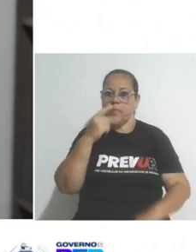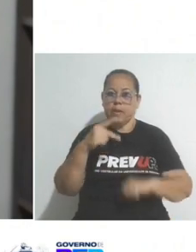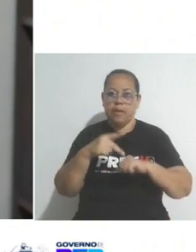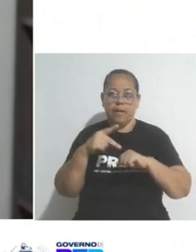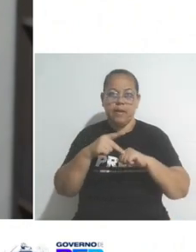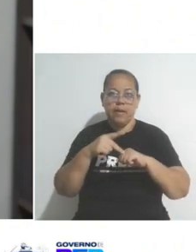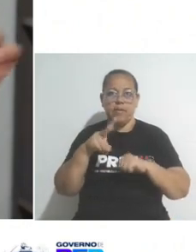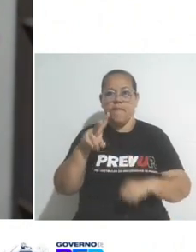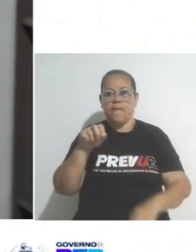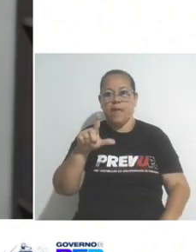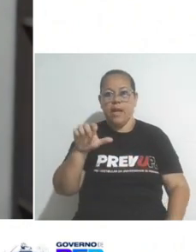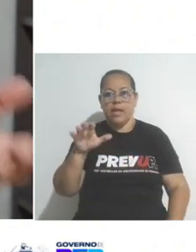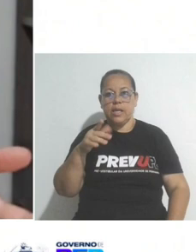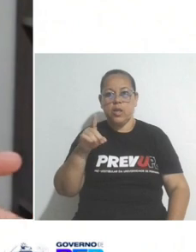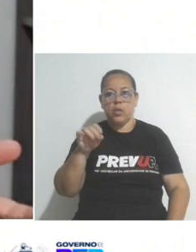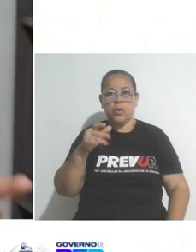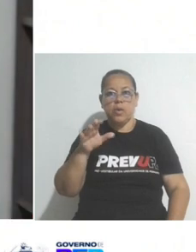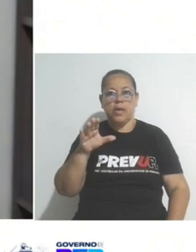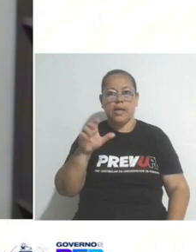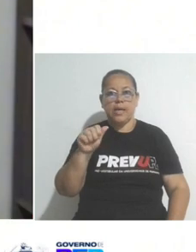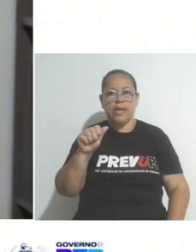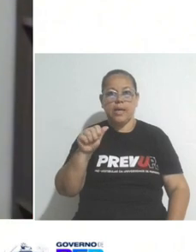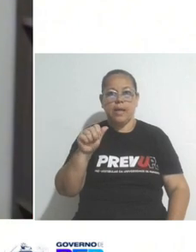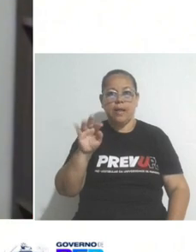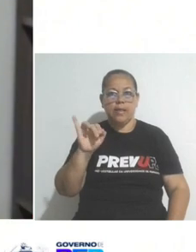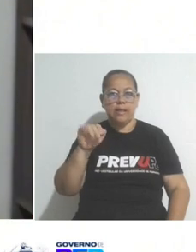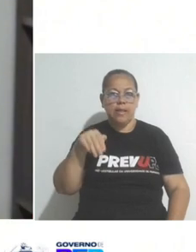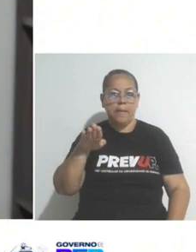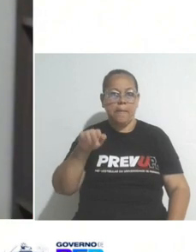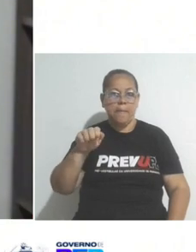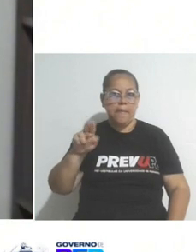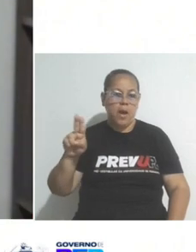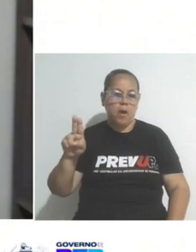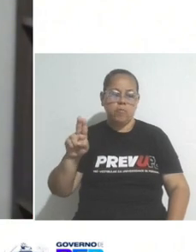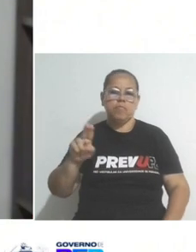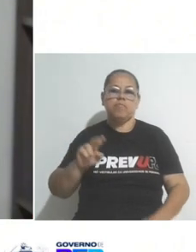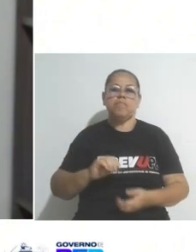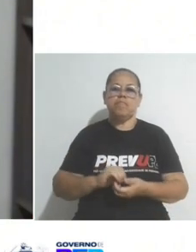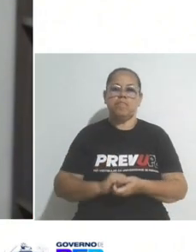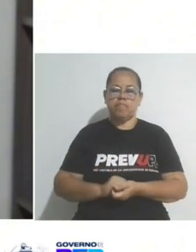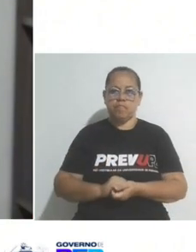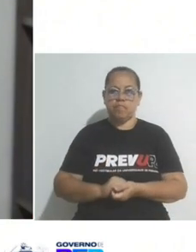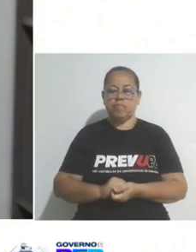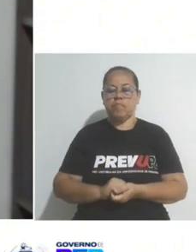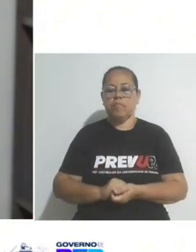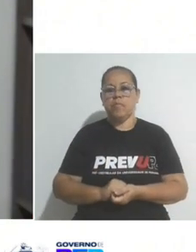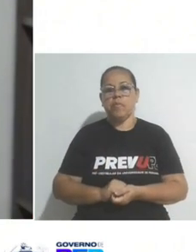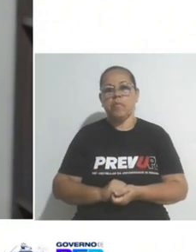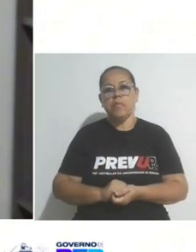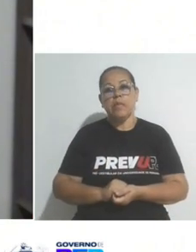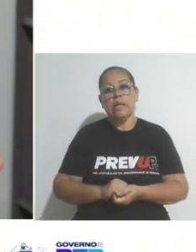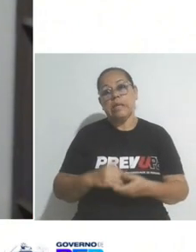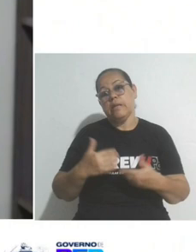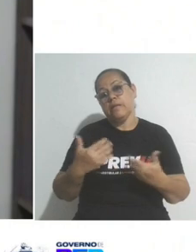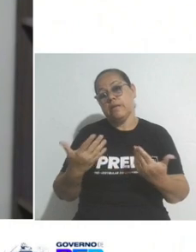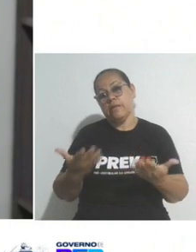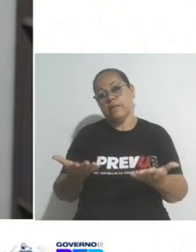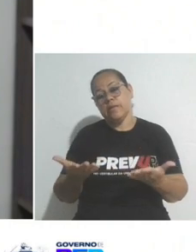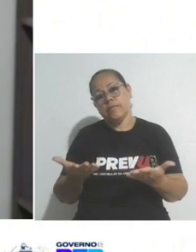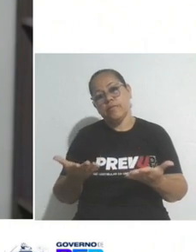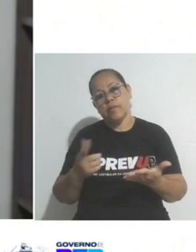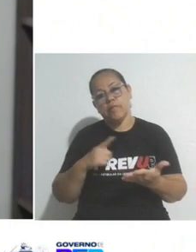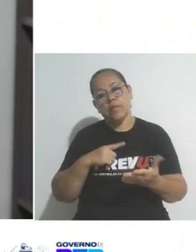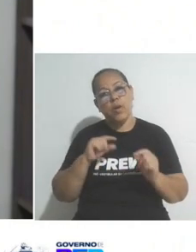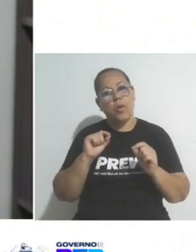catimbal sob um terreno arenítico que é o tipo de formação rochosa que nós temos naquela área nesse sentido só